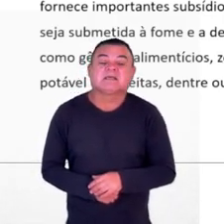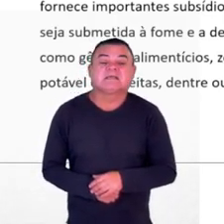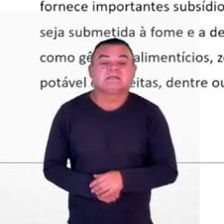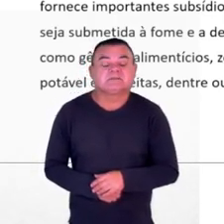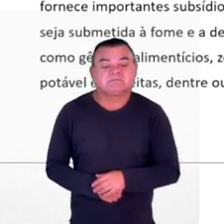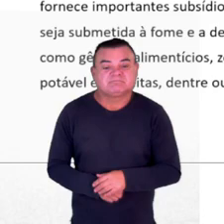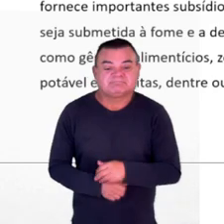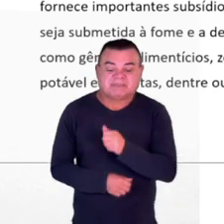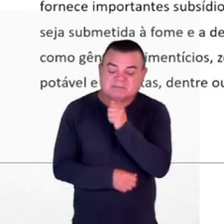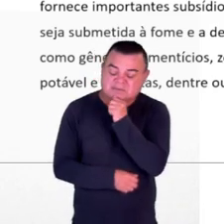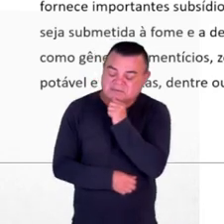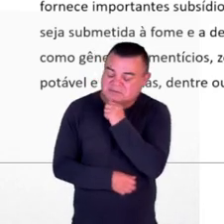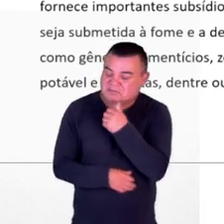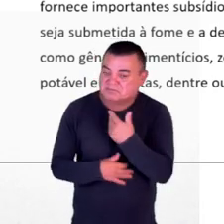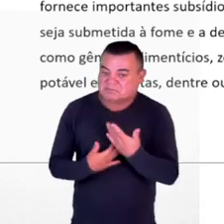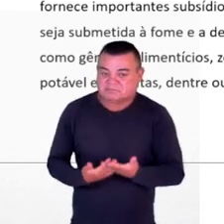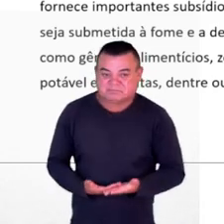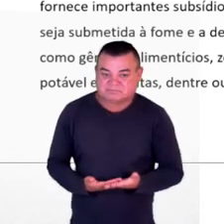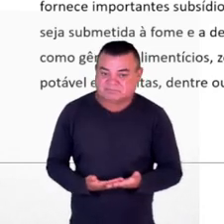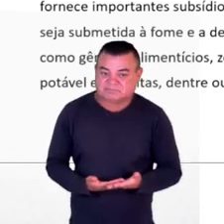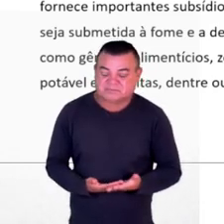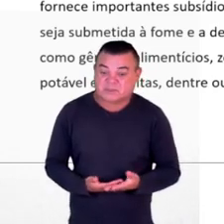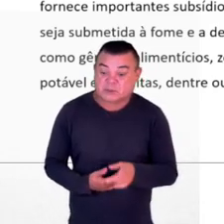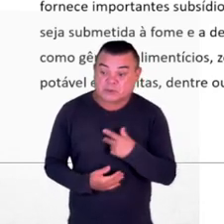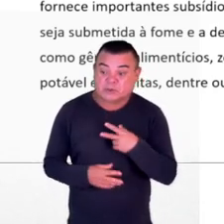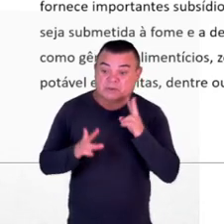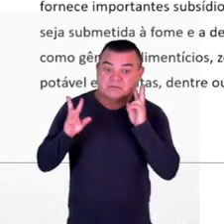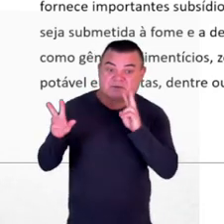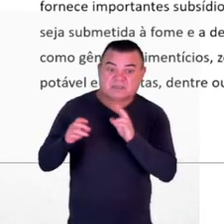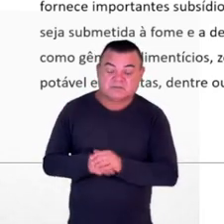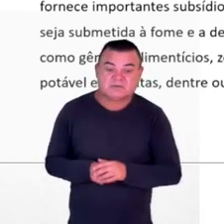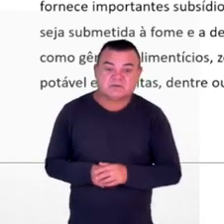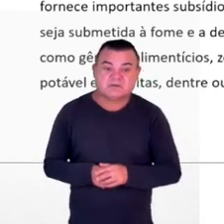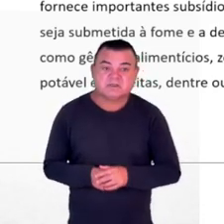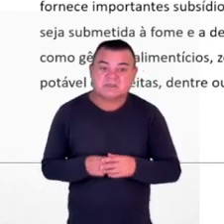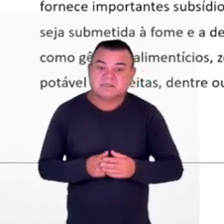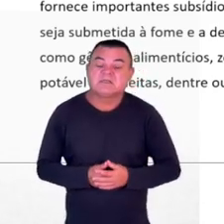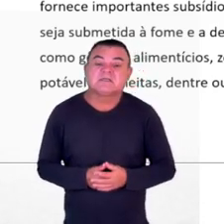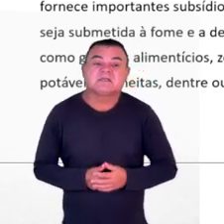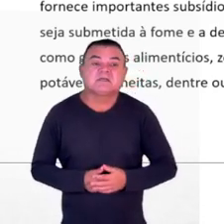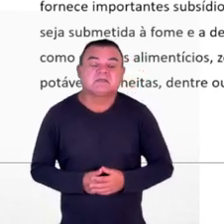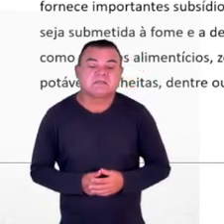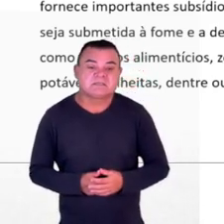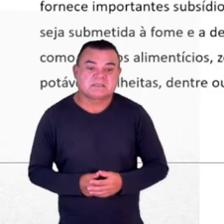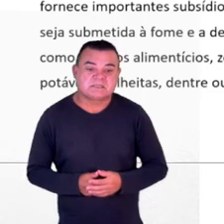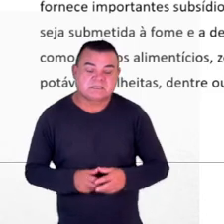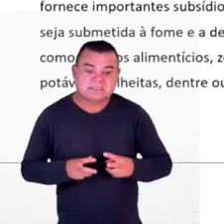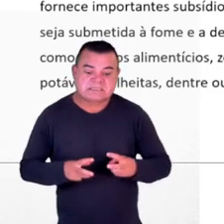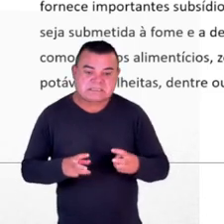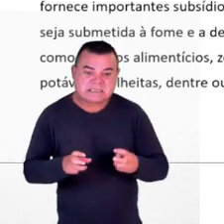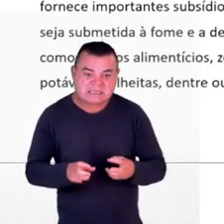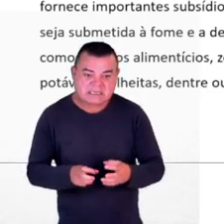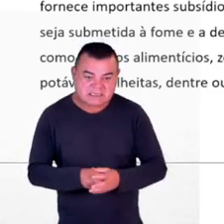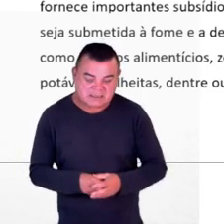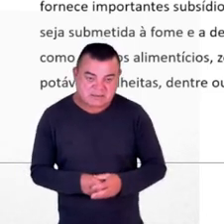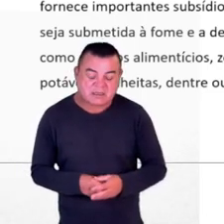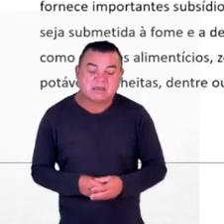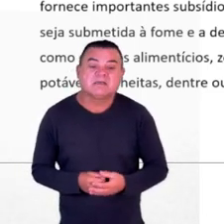nós vemos nos conflitos bélicos de hoje oficialmente